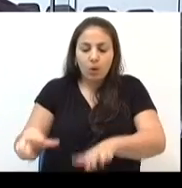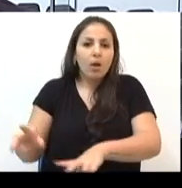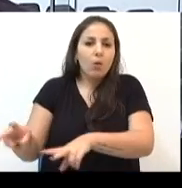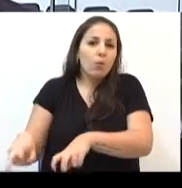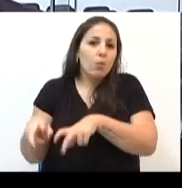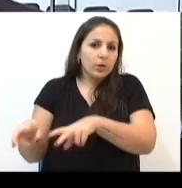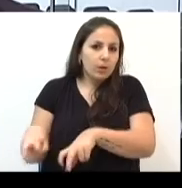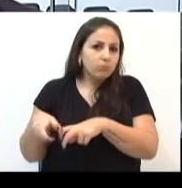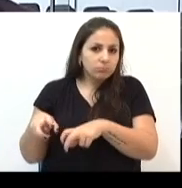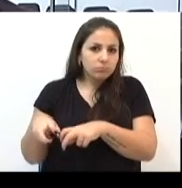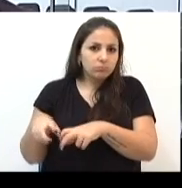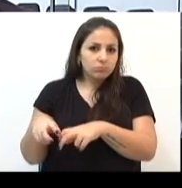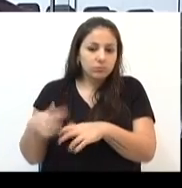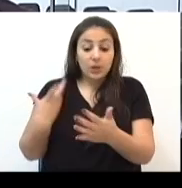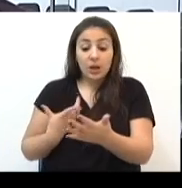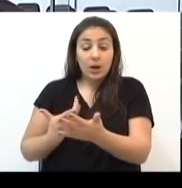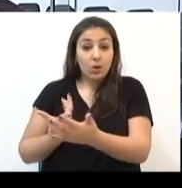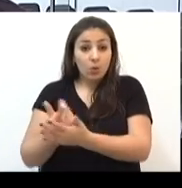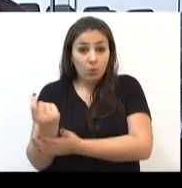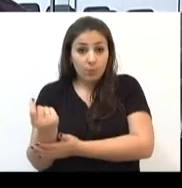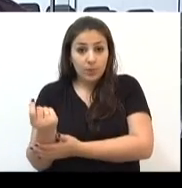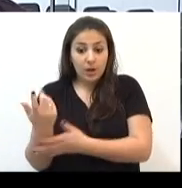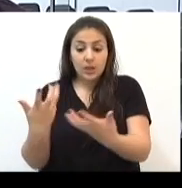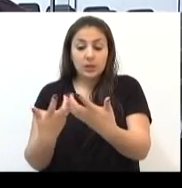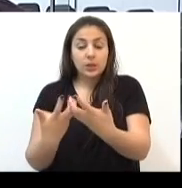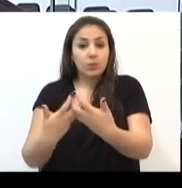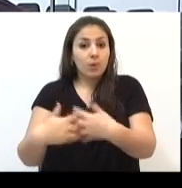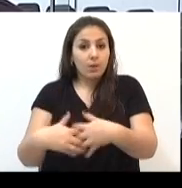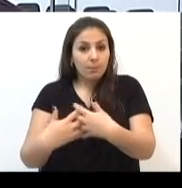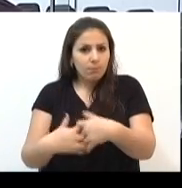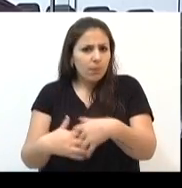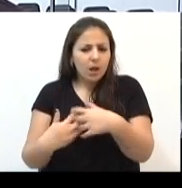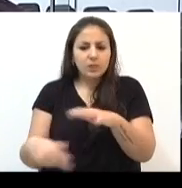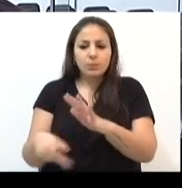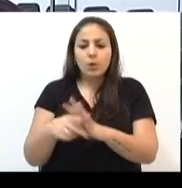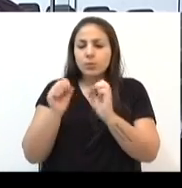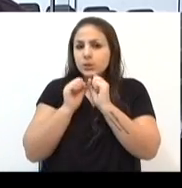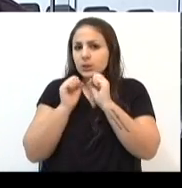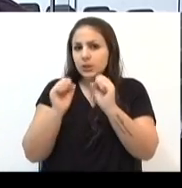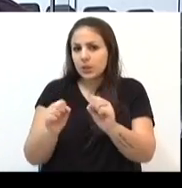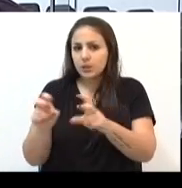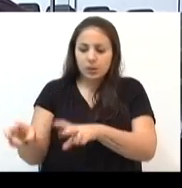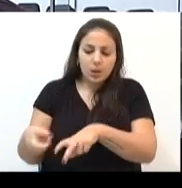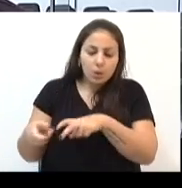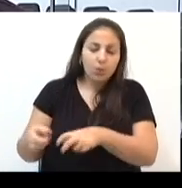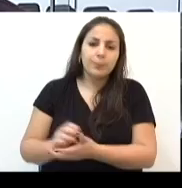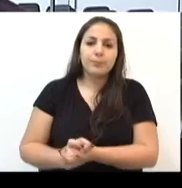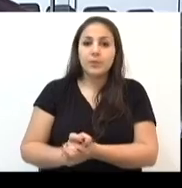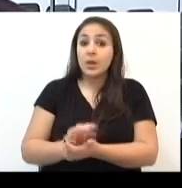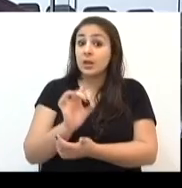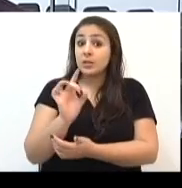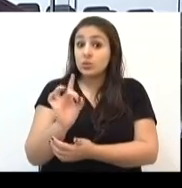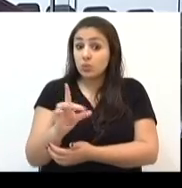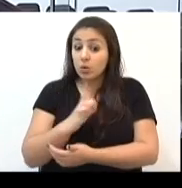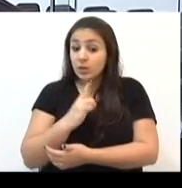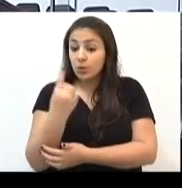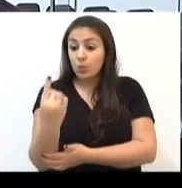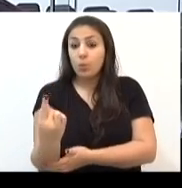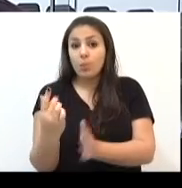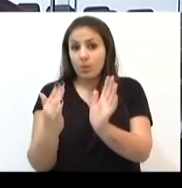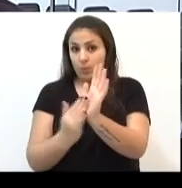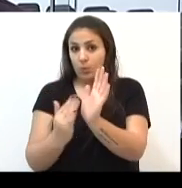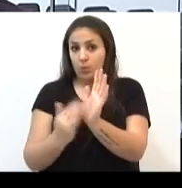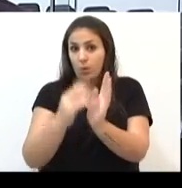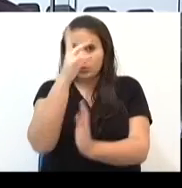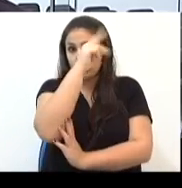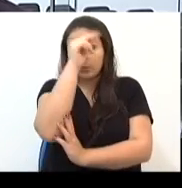né? Compra de uma máquina para a Secretaria do Interior. Não, se existe só uma, que é a